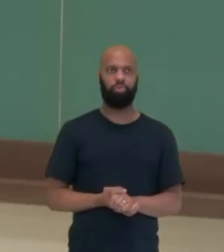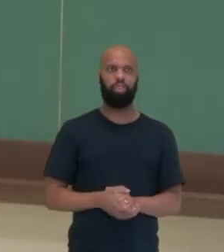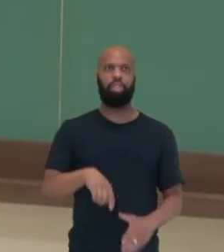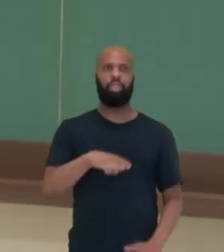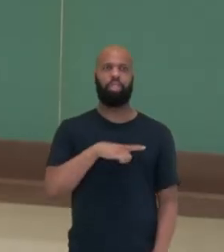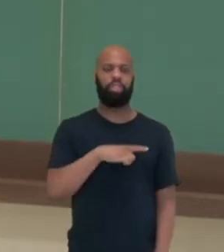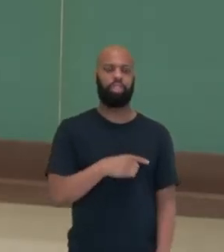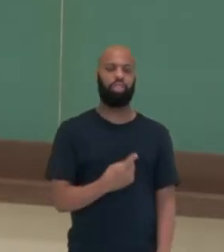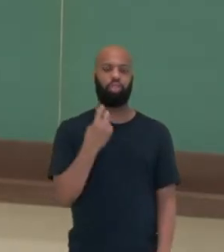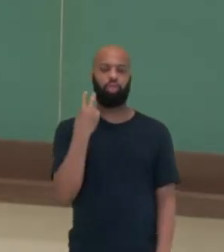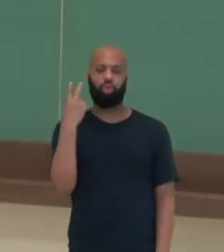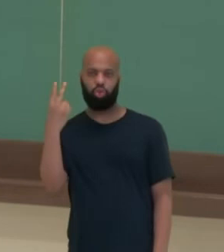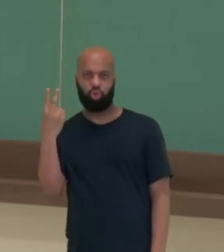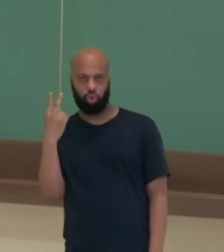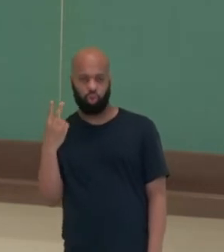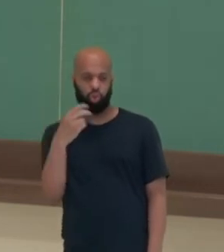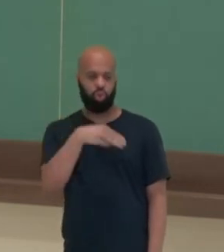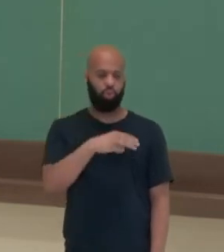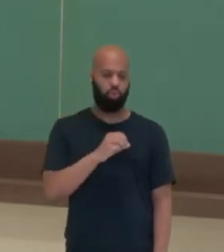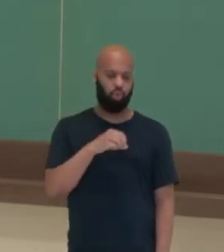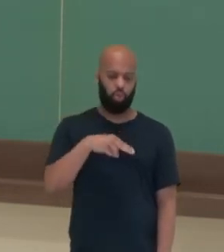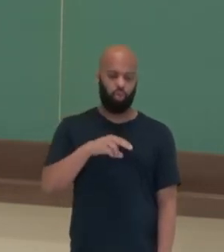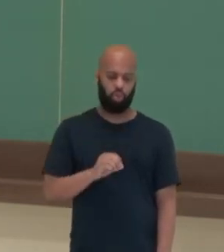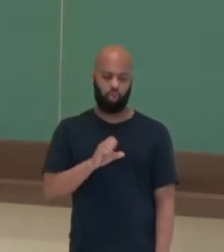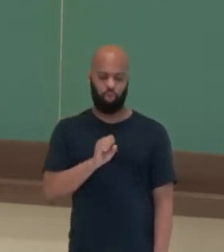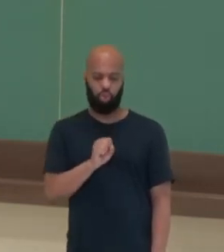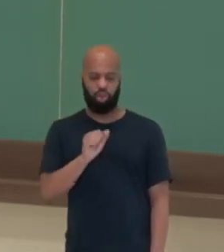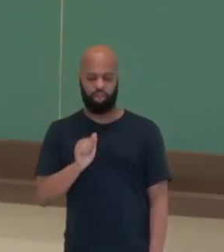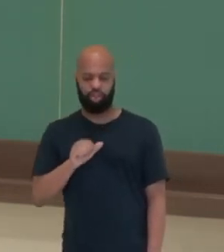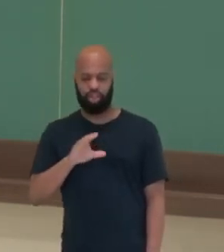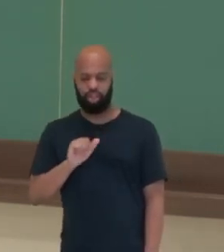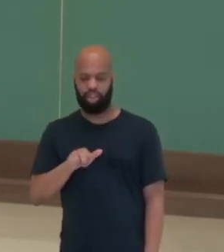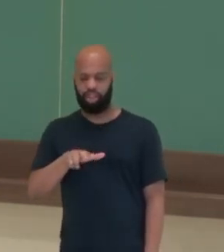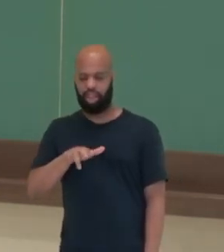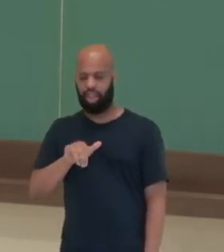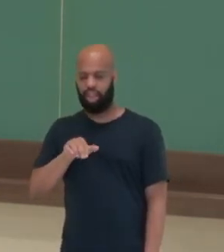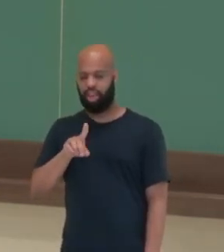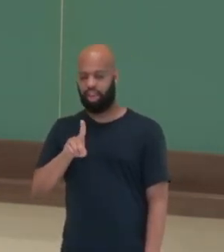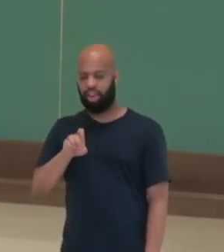2 monossacarídeos presentes no nosso organismo,